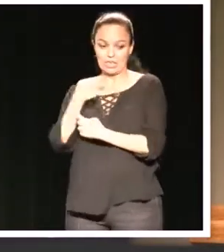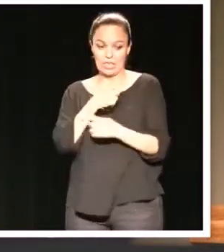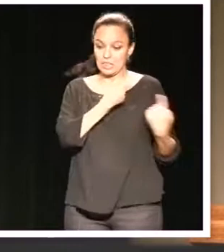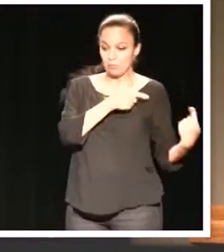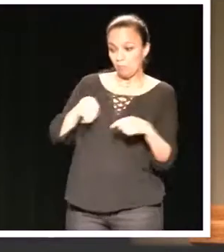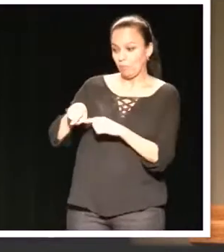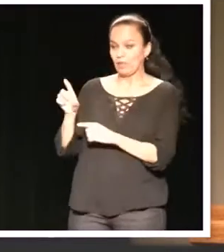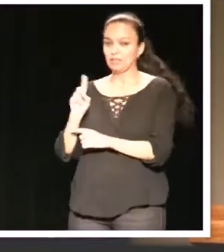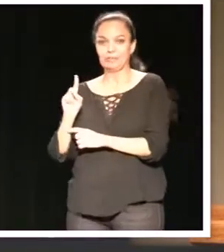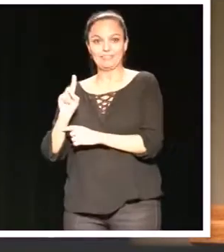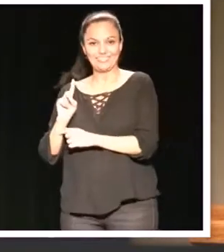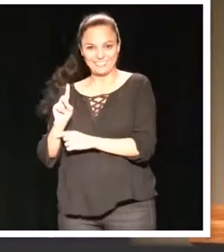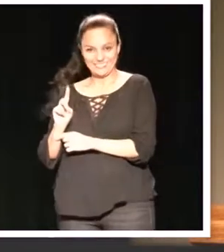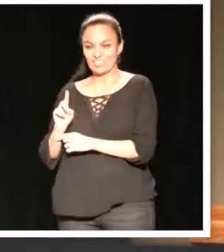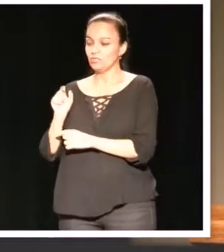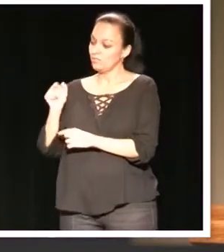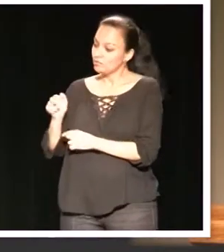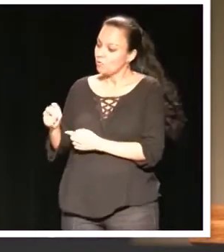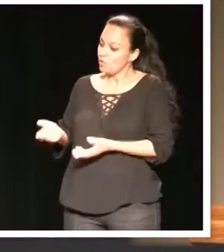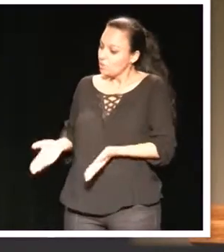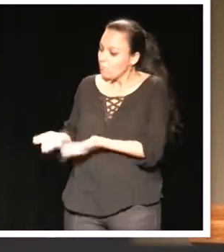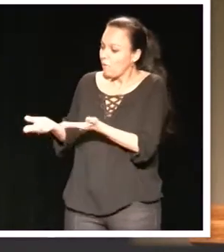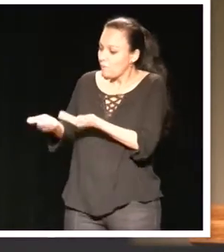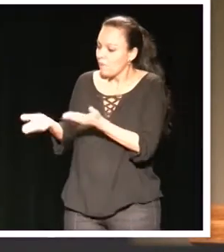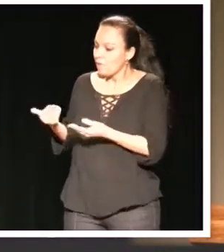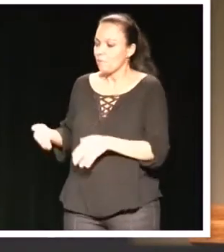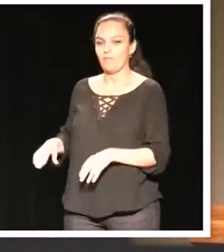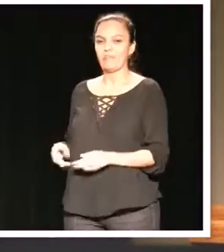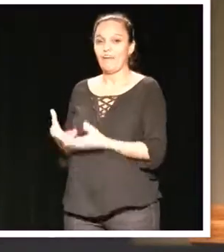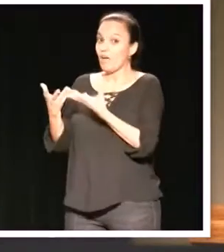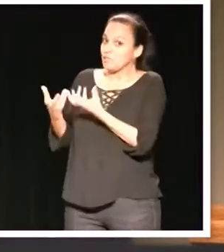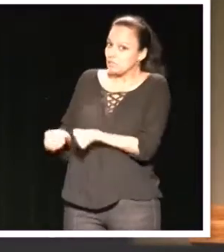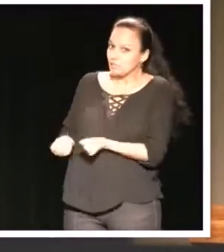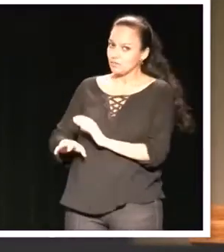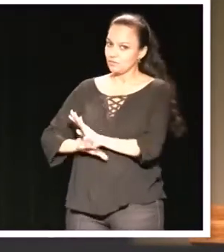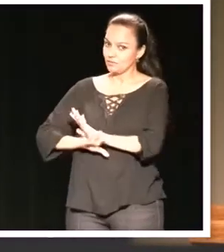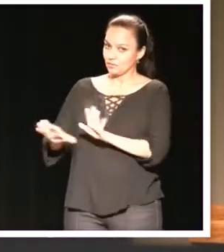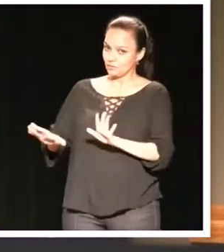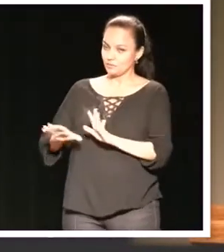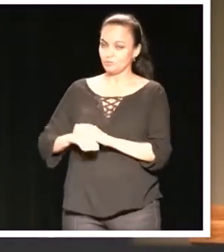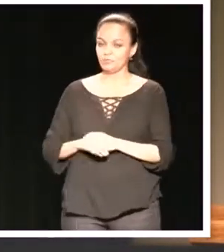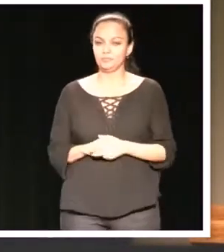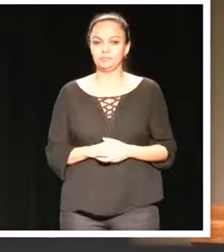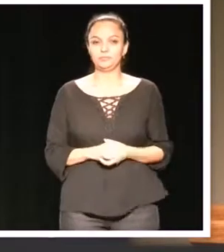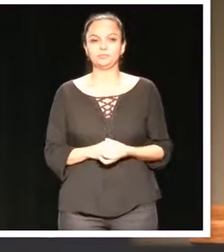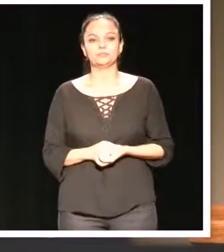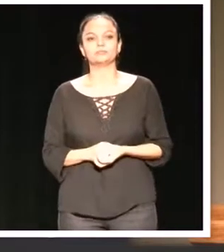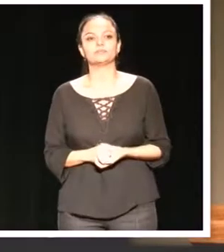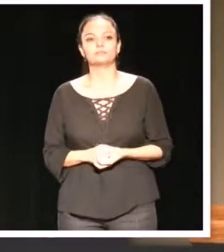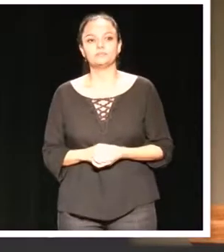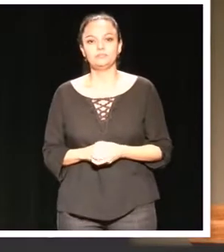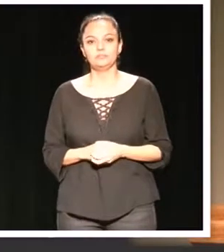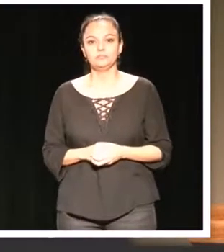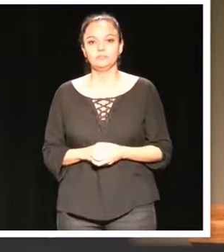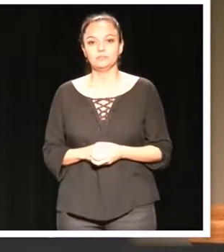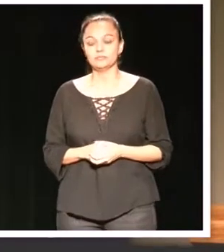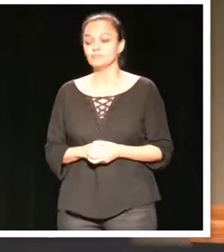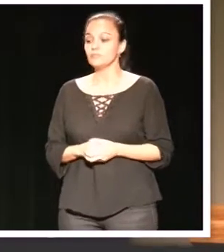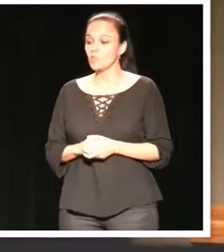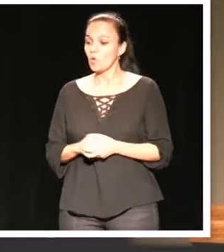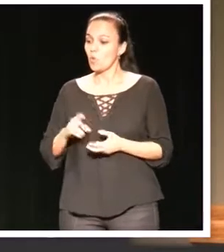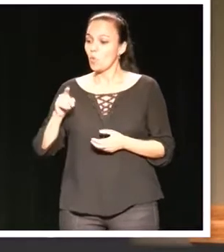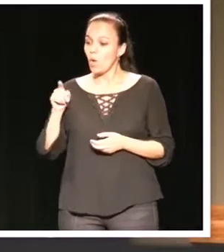da discriminação, combatem a discriminação. A promoção exige uma posição ativa